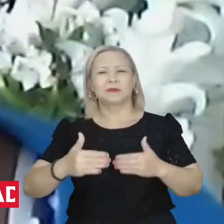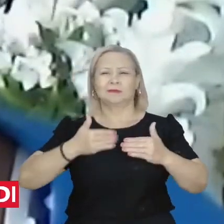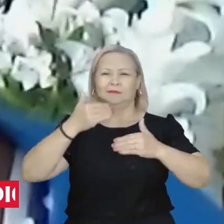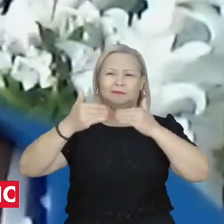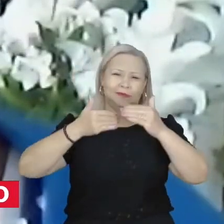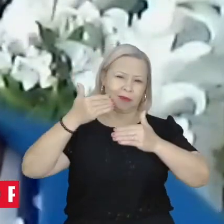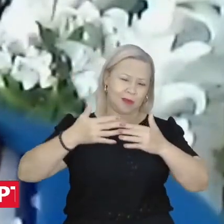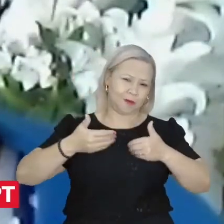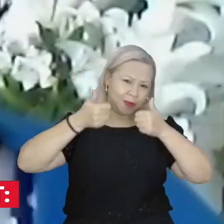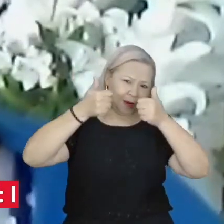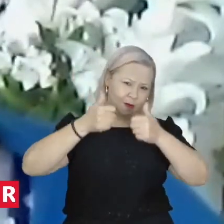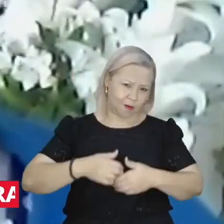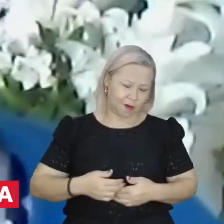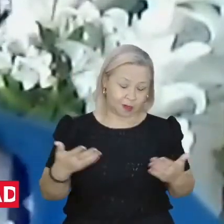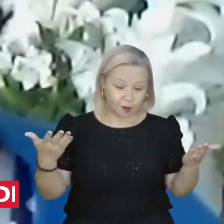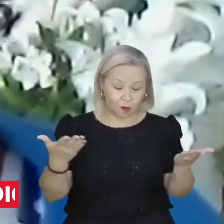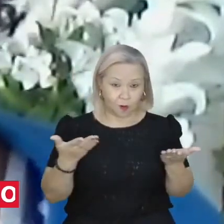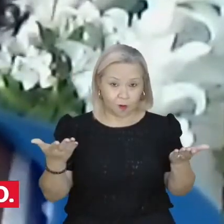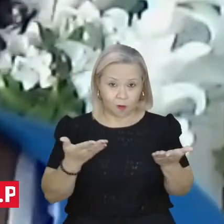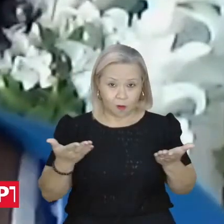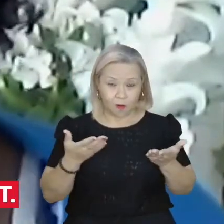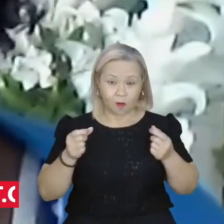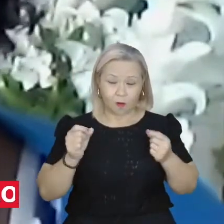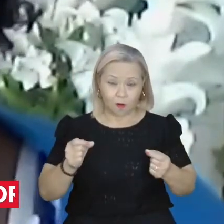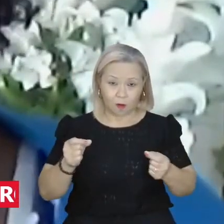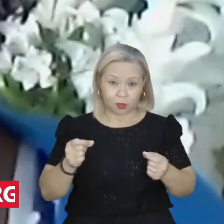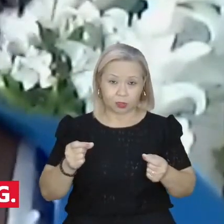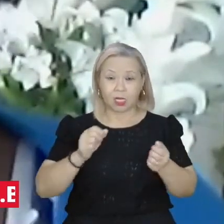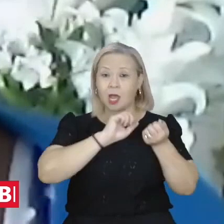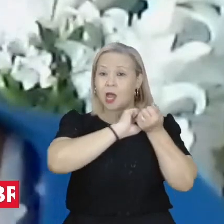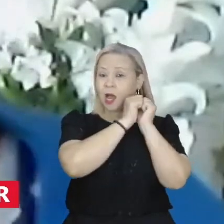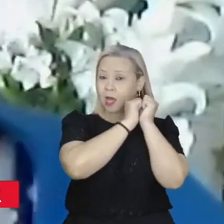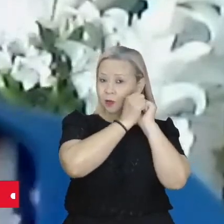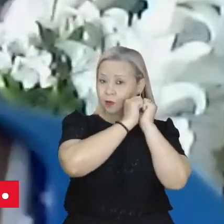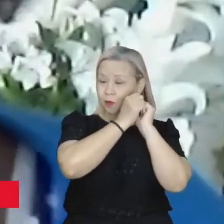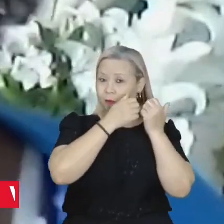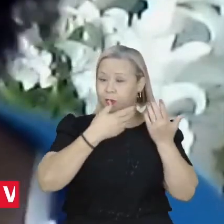de 13º, tudo isso, né? Então,